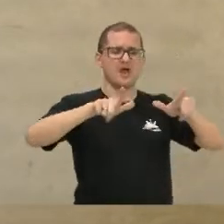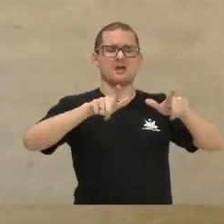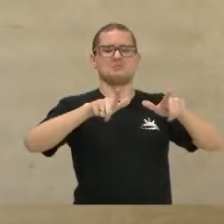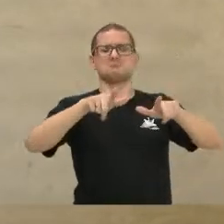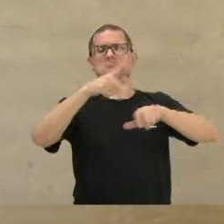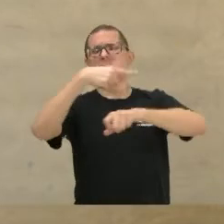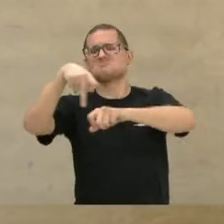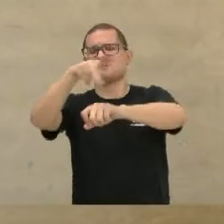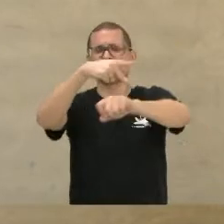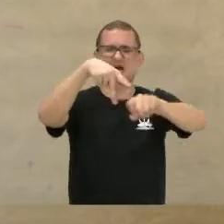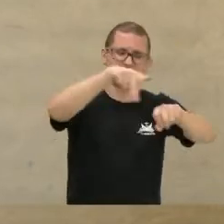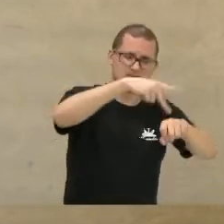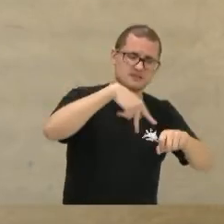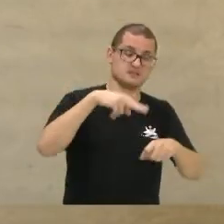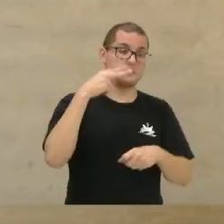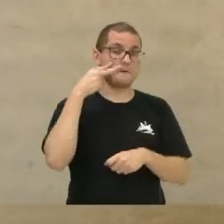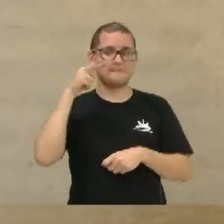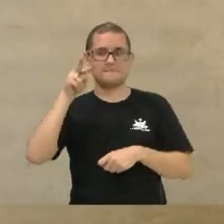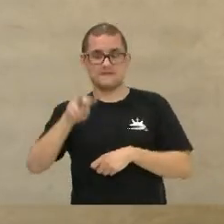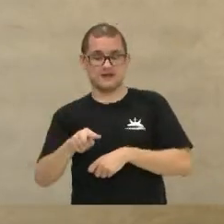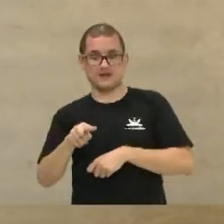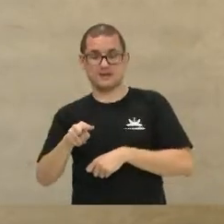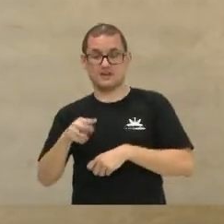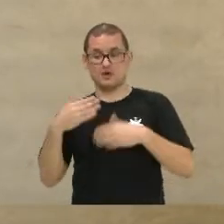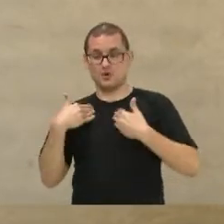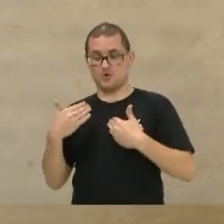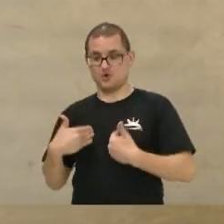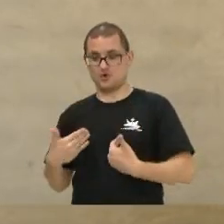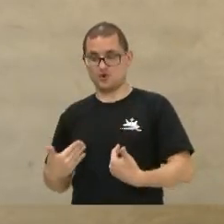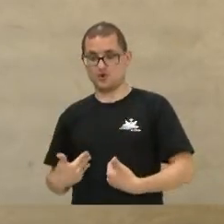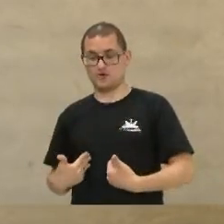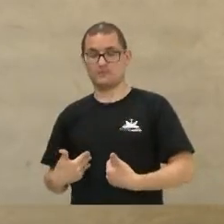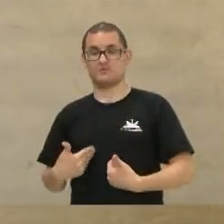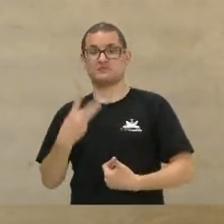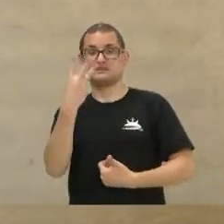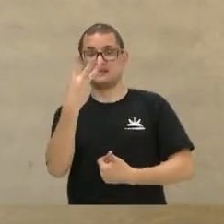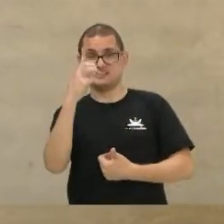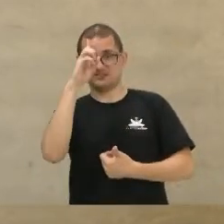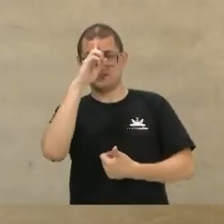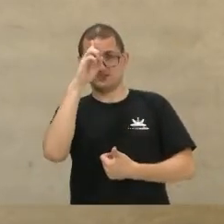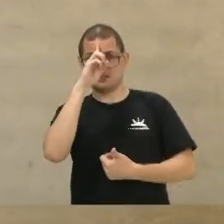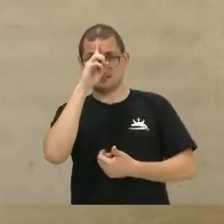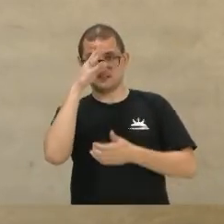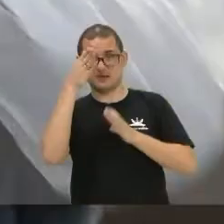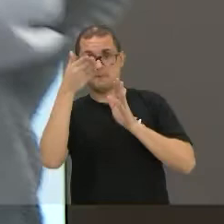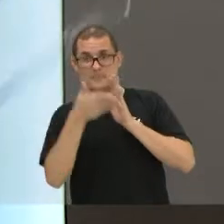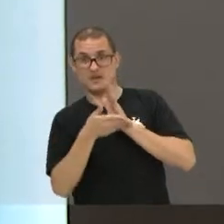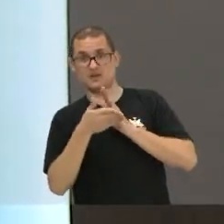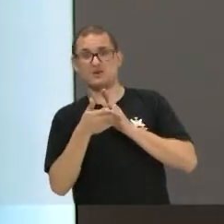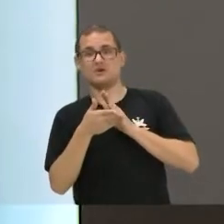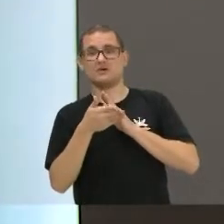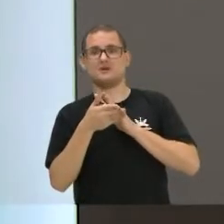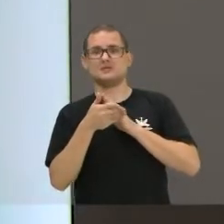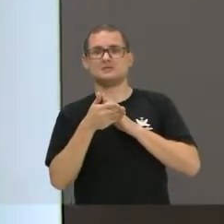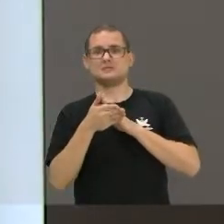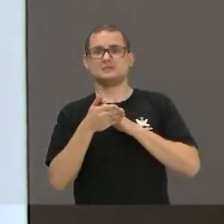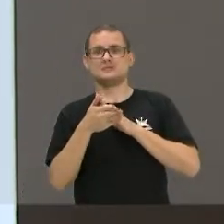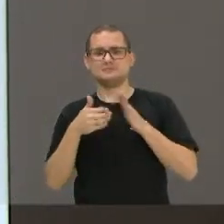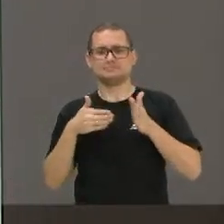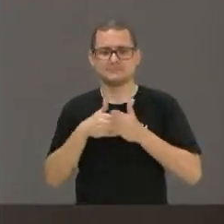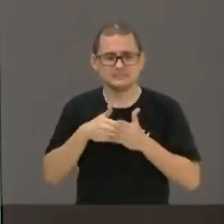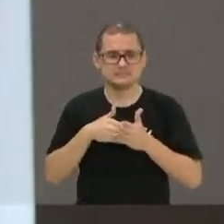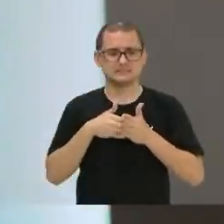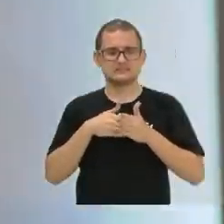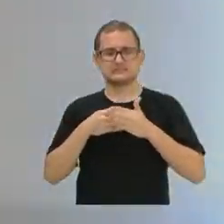durante três dias e meio impedindo que sejam postos numa sepultura para aquele tempo